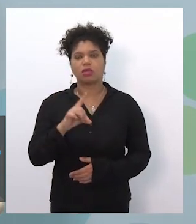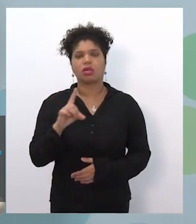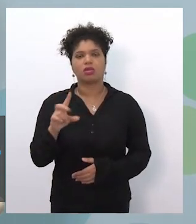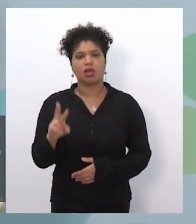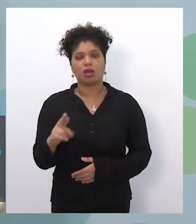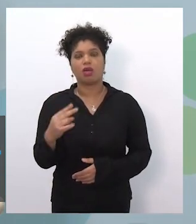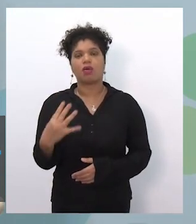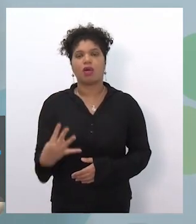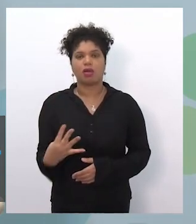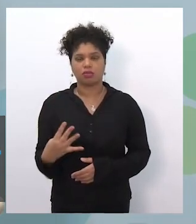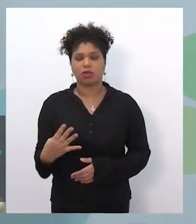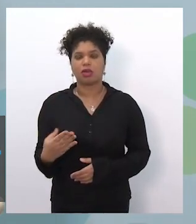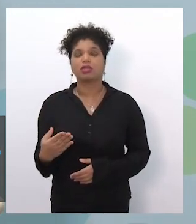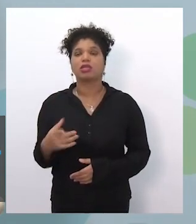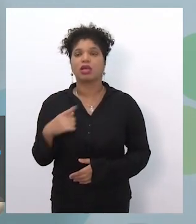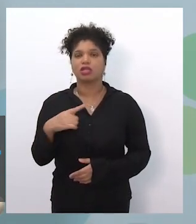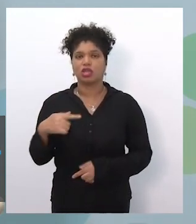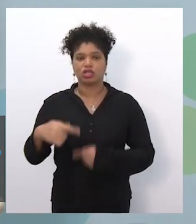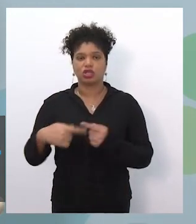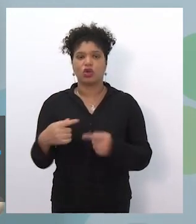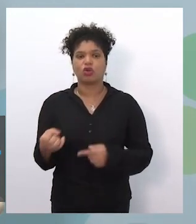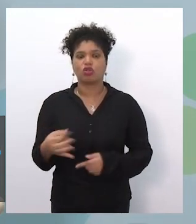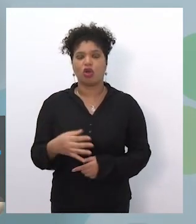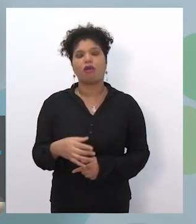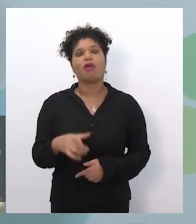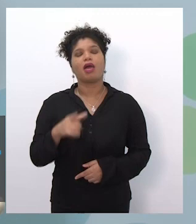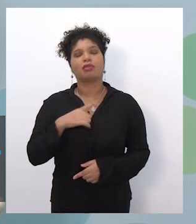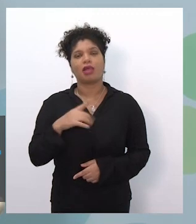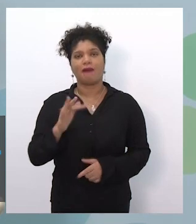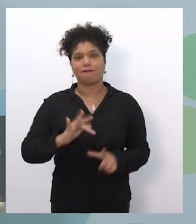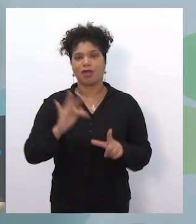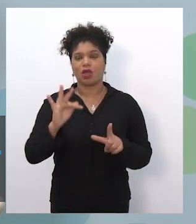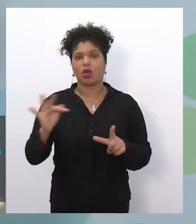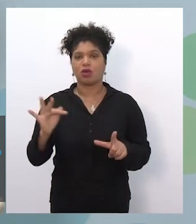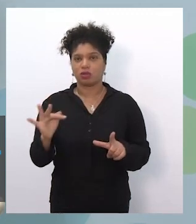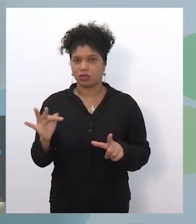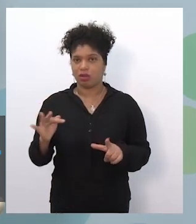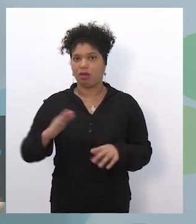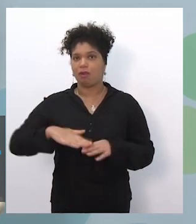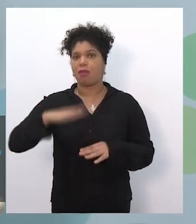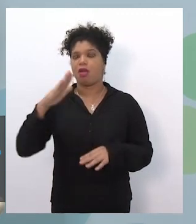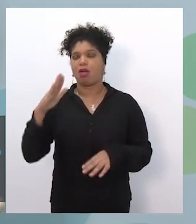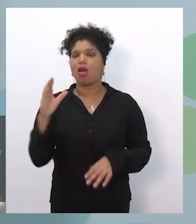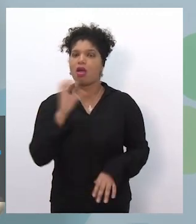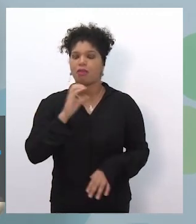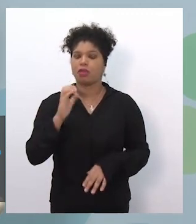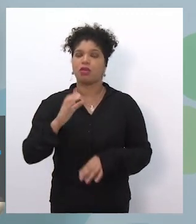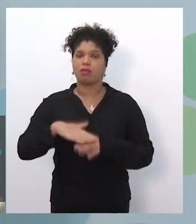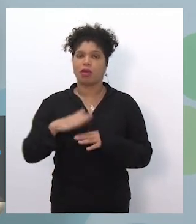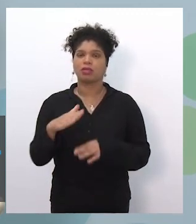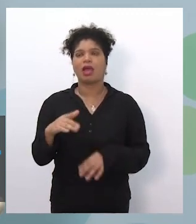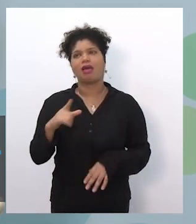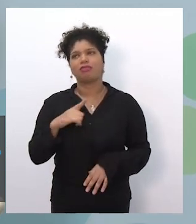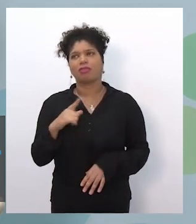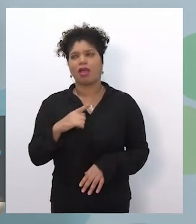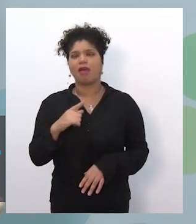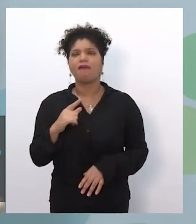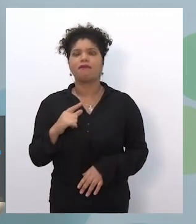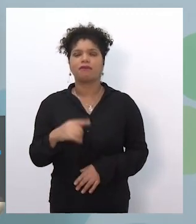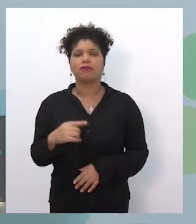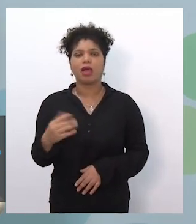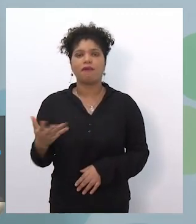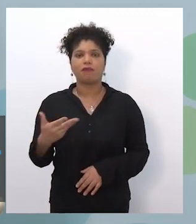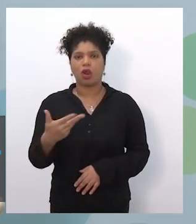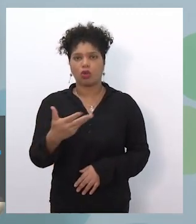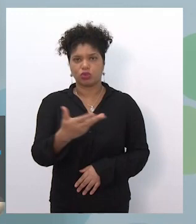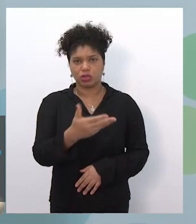nova, por ter uma frequência mais alta, ela é mais rápida. Ah, Felipe, mas elas têm a mesma velocidade, que é 8 GB. Sim, mas